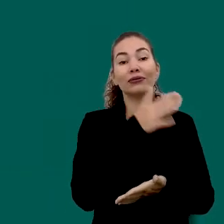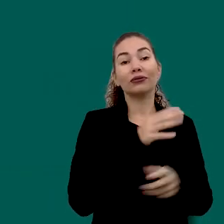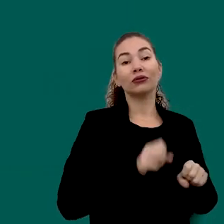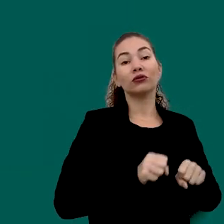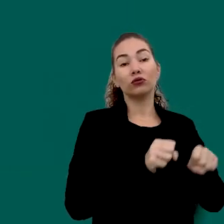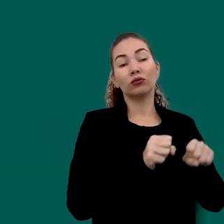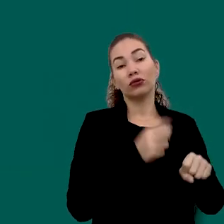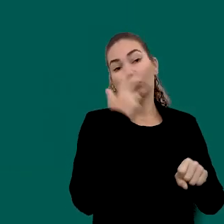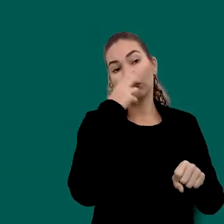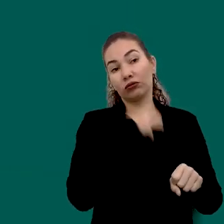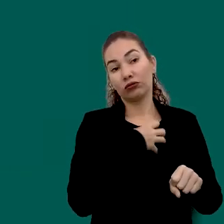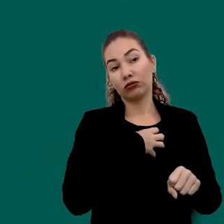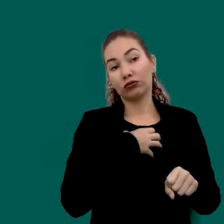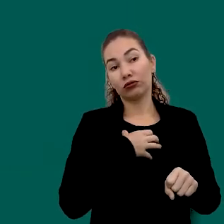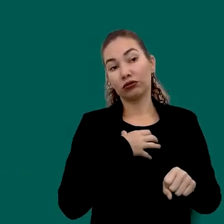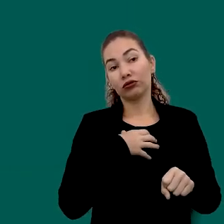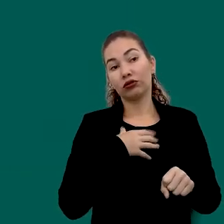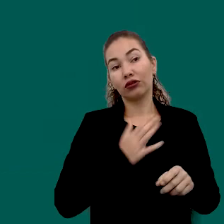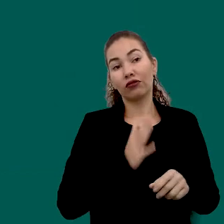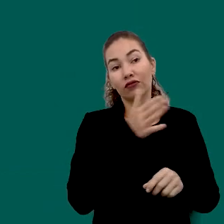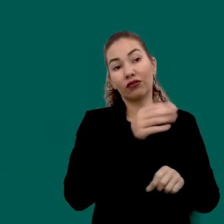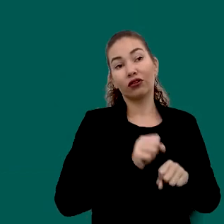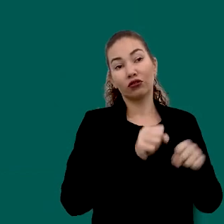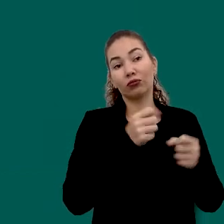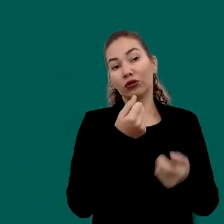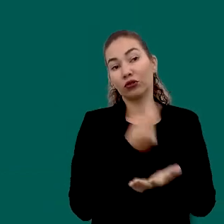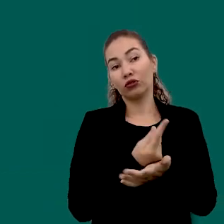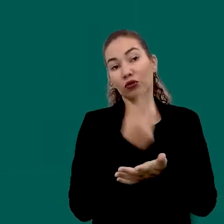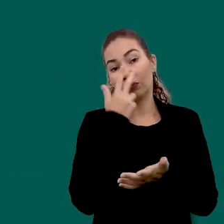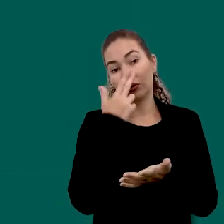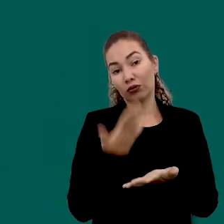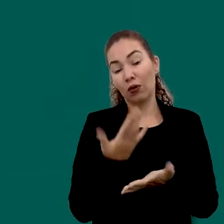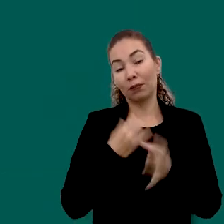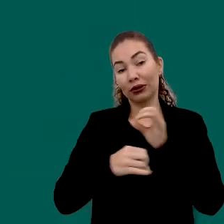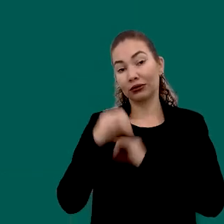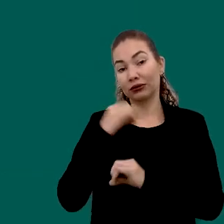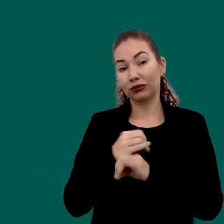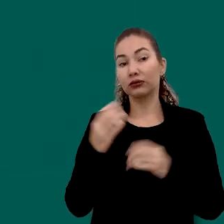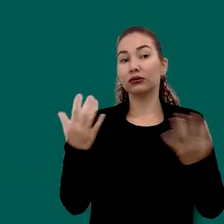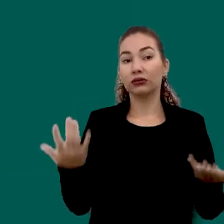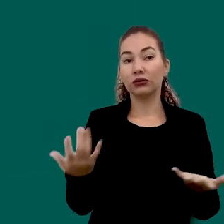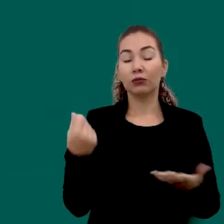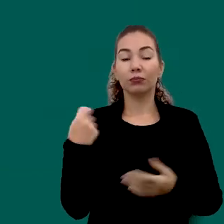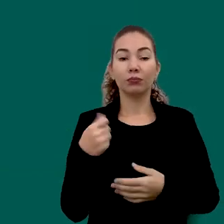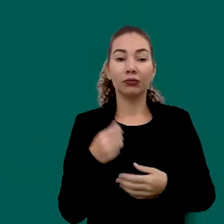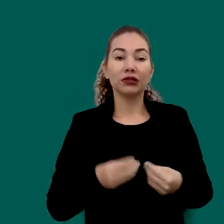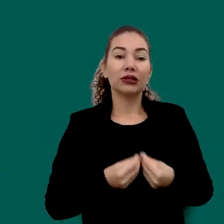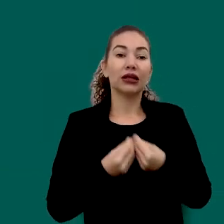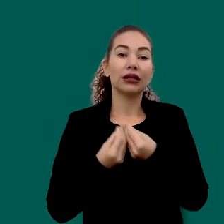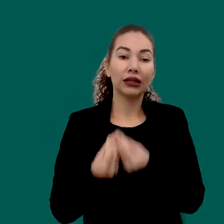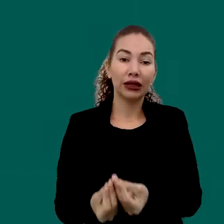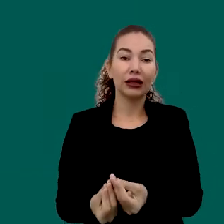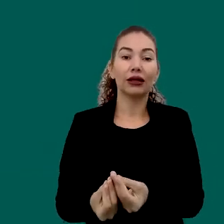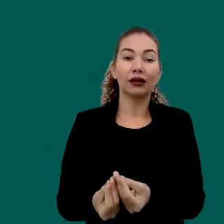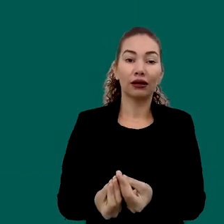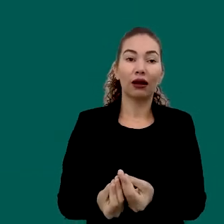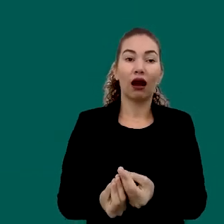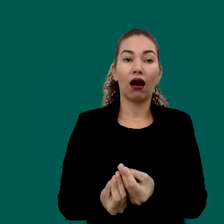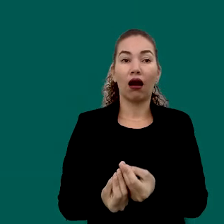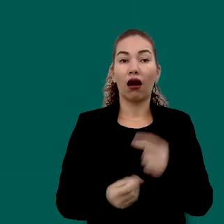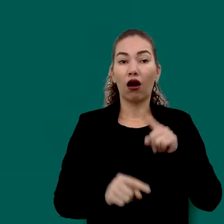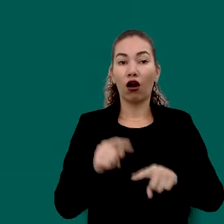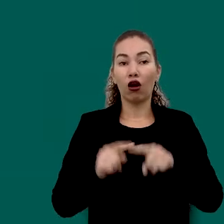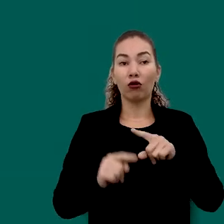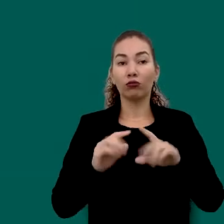Ele acaba indo no mercado e acaba não fazendo a compra pelo e-commerce. Então, tu tem que tentar disponibilizar lá tudo, o